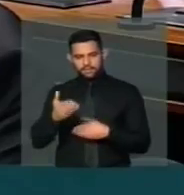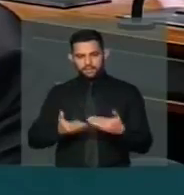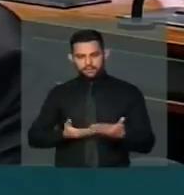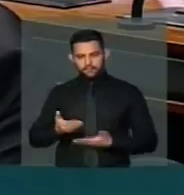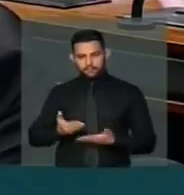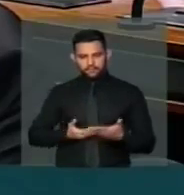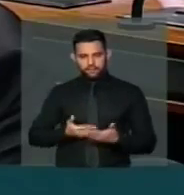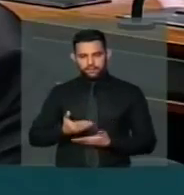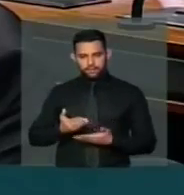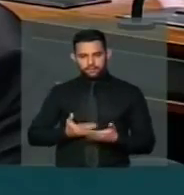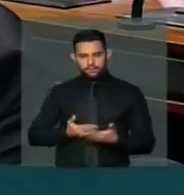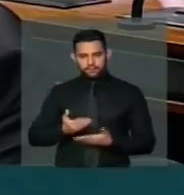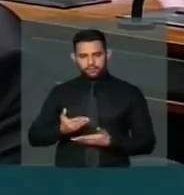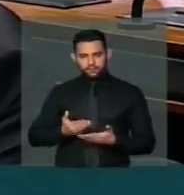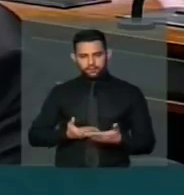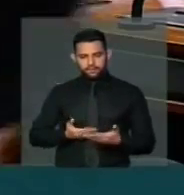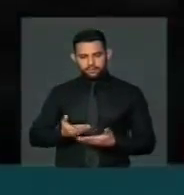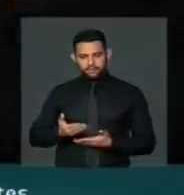do